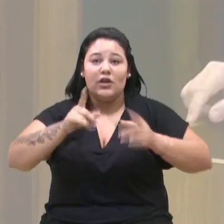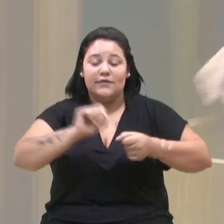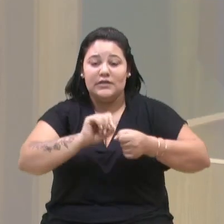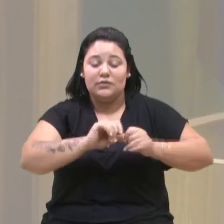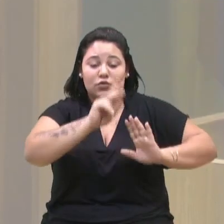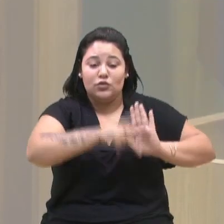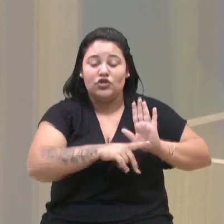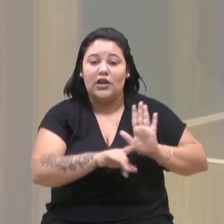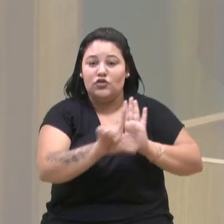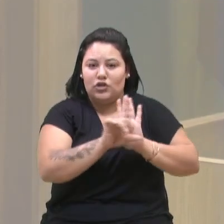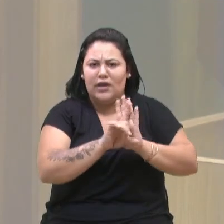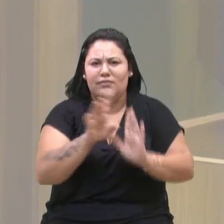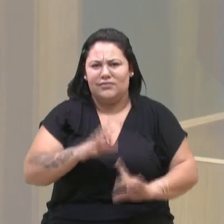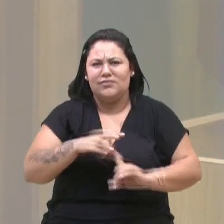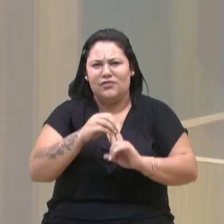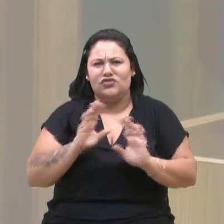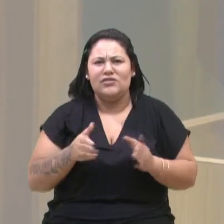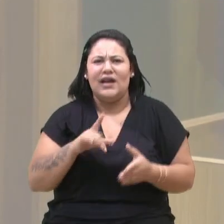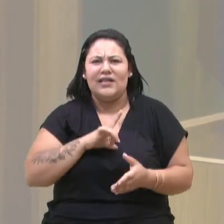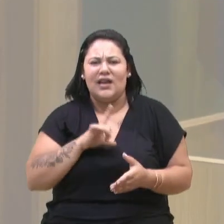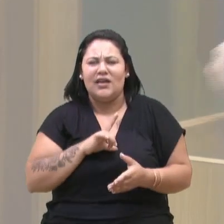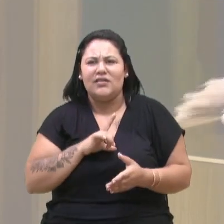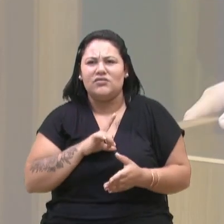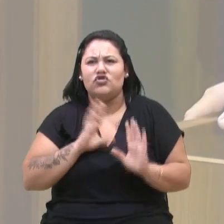lei que vamos dizer assim, ela